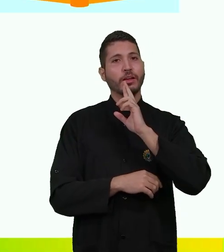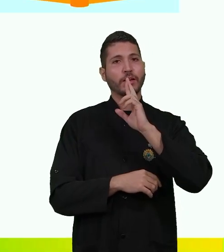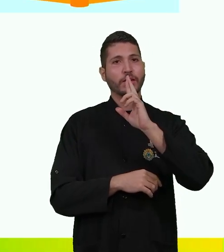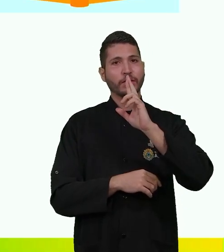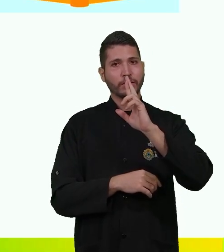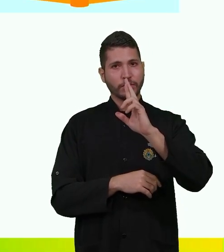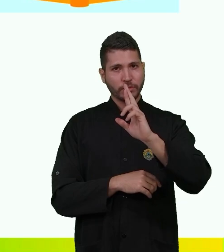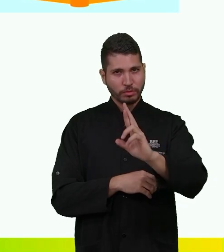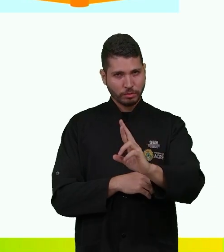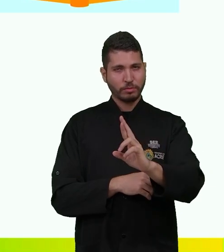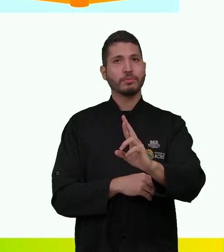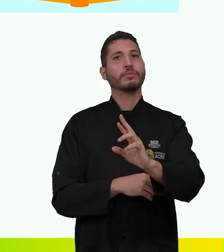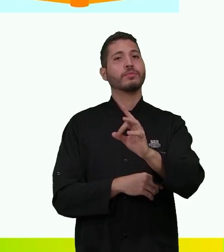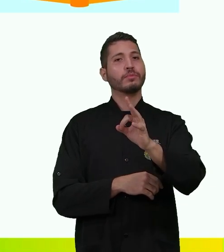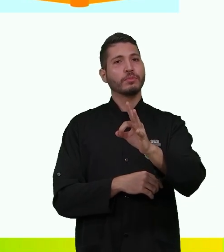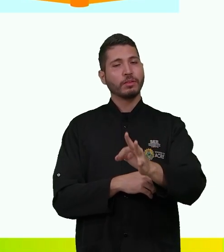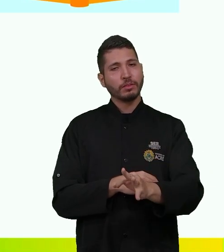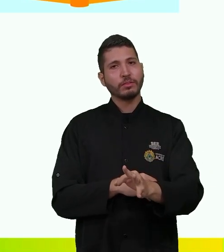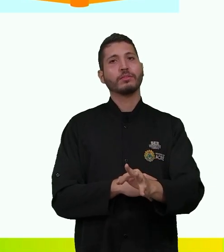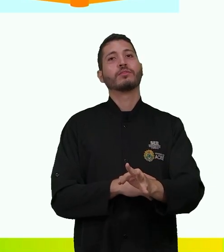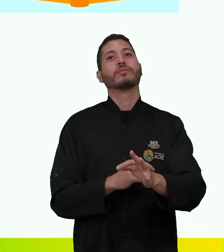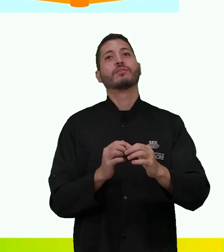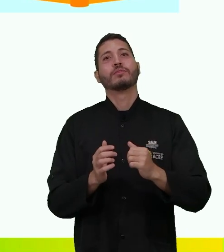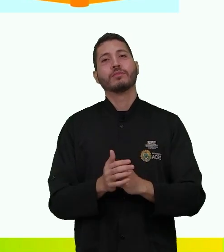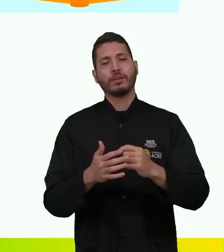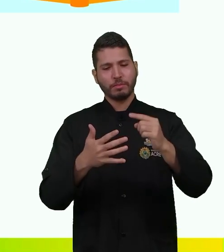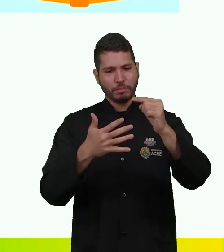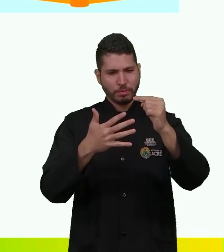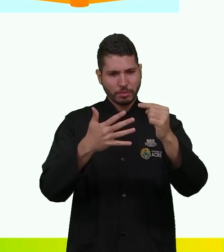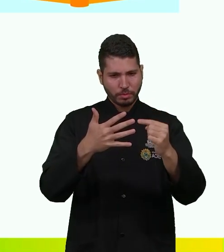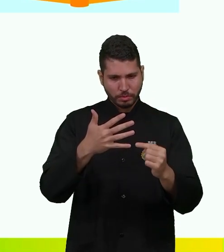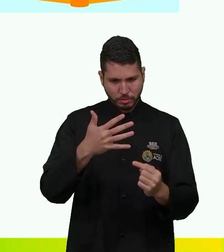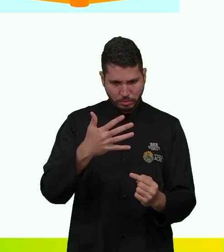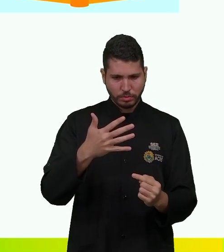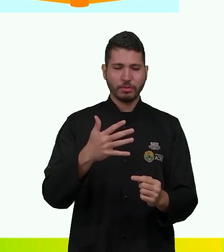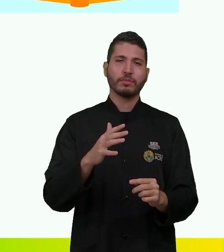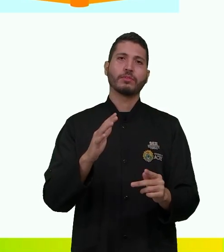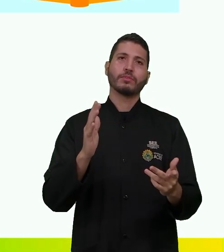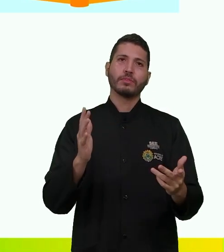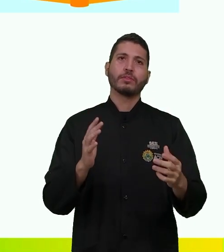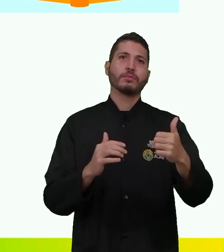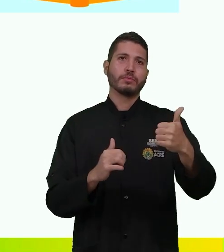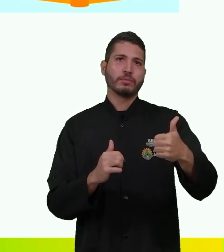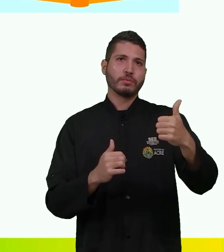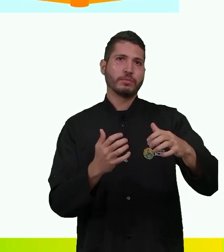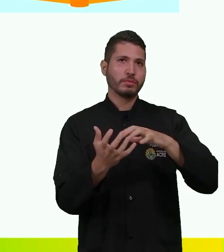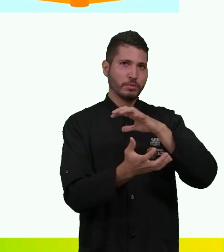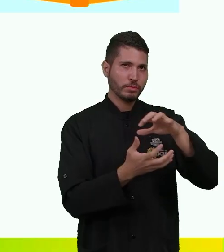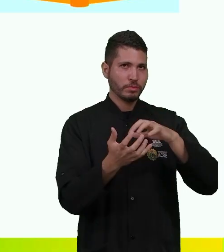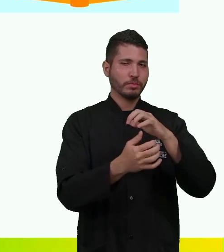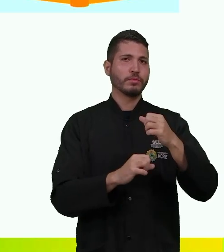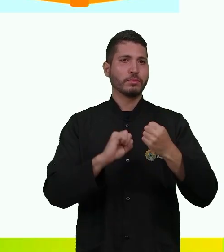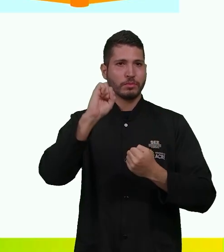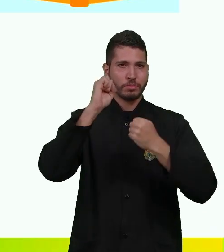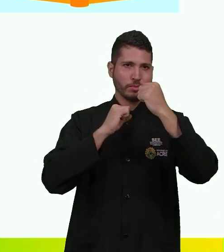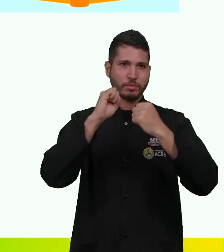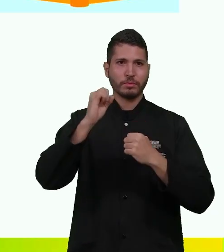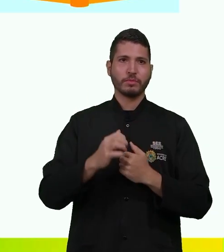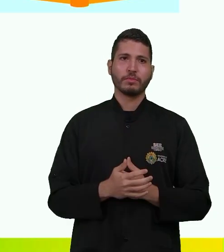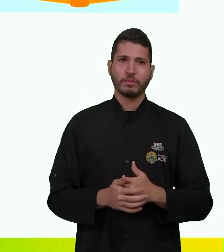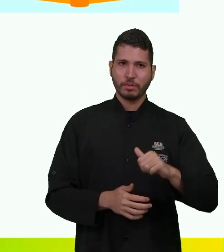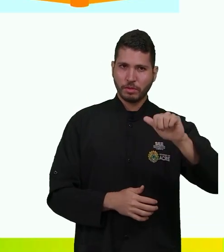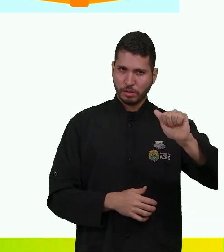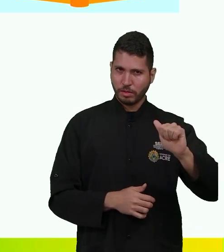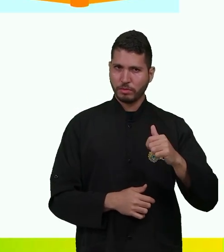a uma das causas da primeira Revolução Industrial. Letra A Primeira Guerra